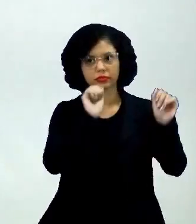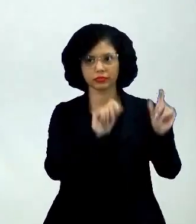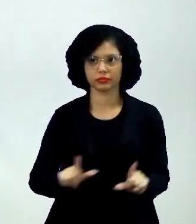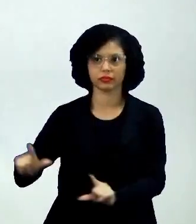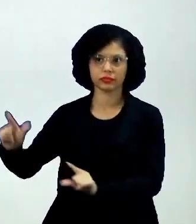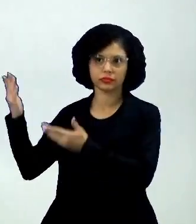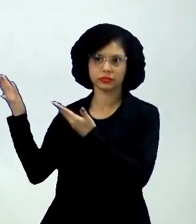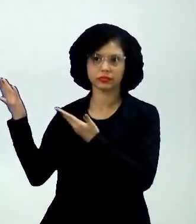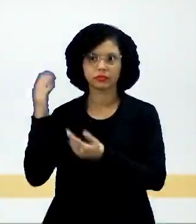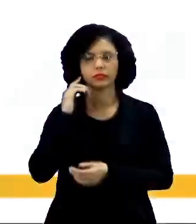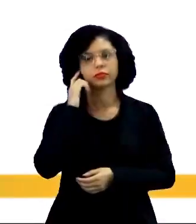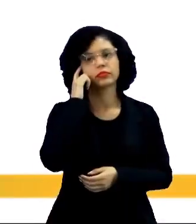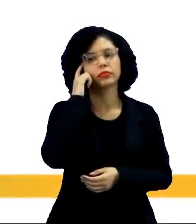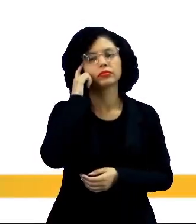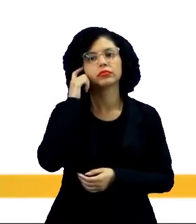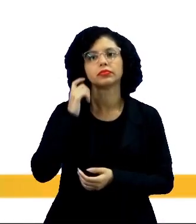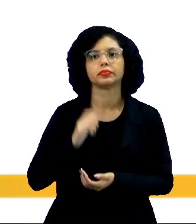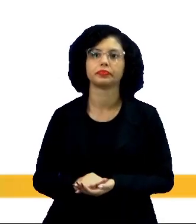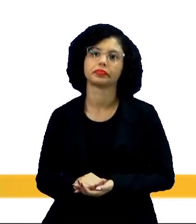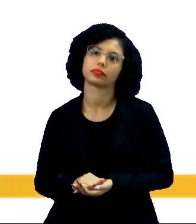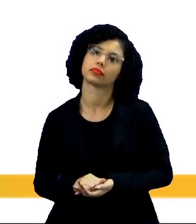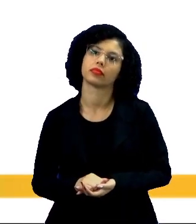acompanha comigo aí na telinha.